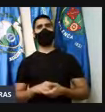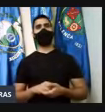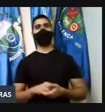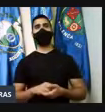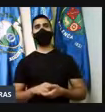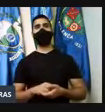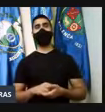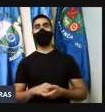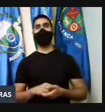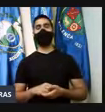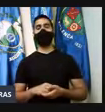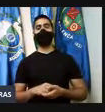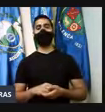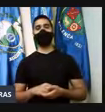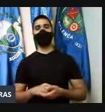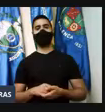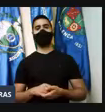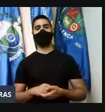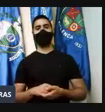é fácil,